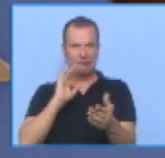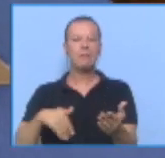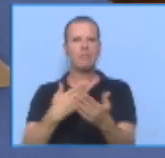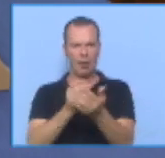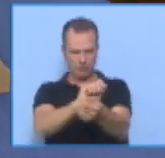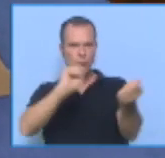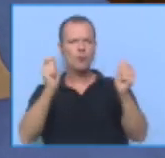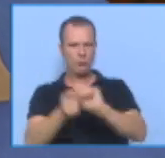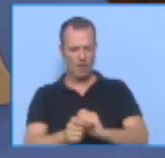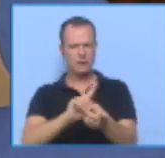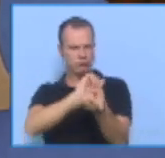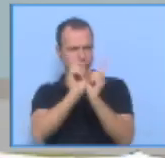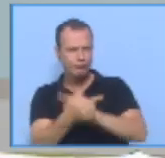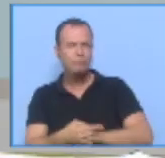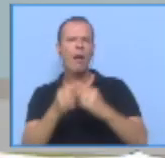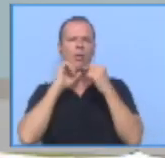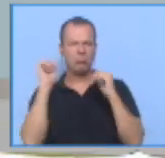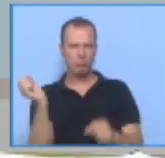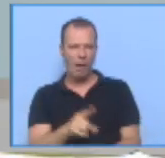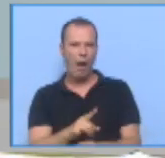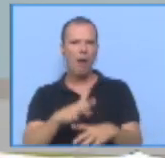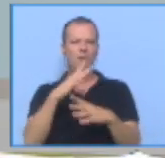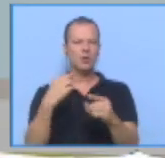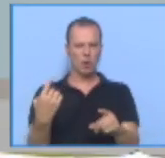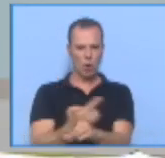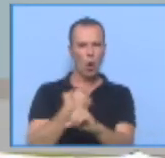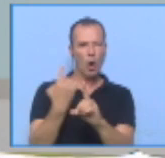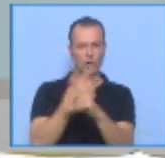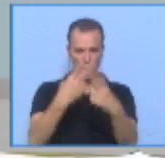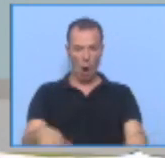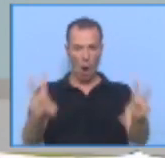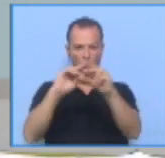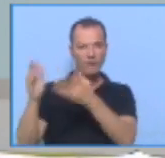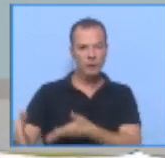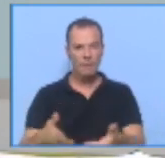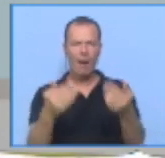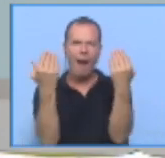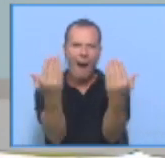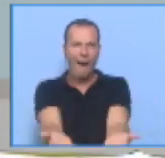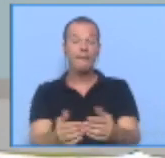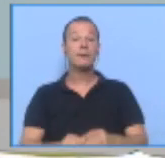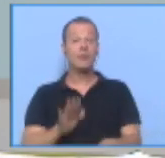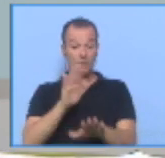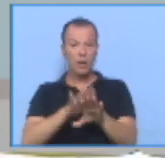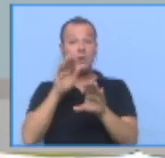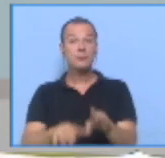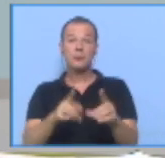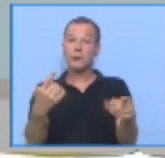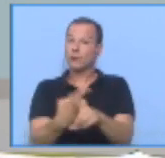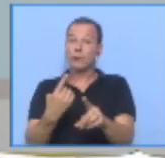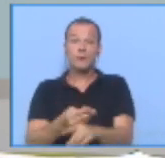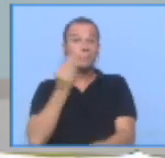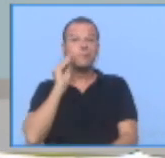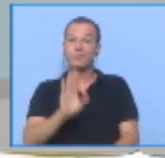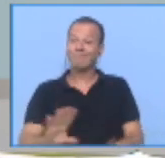provocar transformação, ela vem provocar o ensaio de novos caminhos. E por causa disso, as coisas não podem ficar como